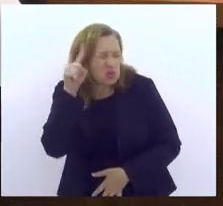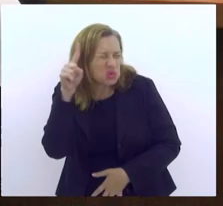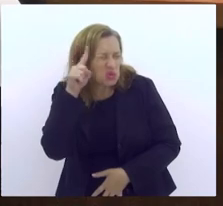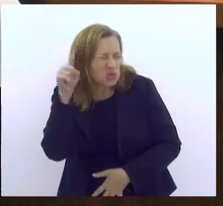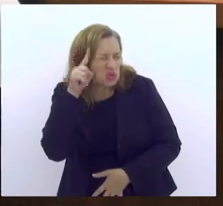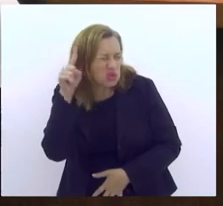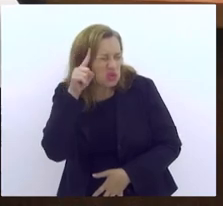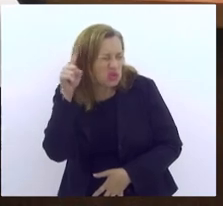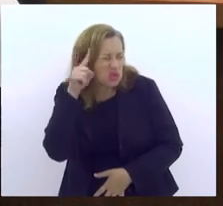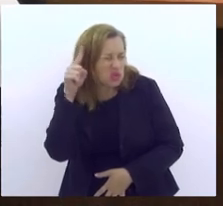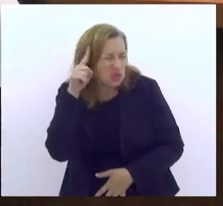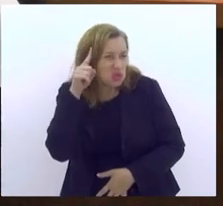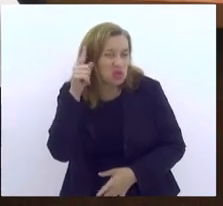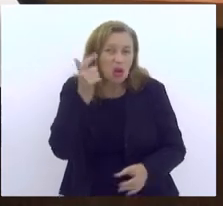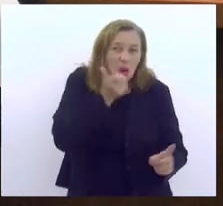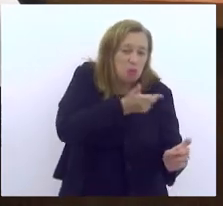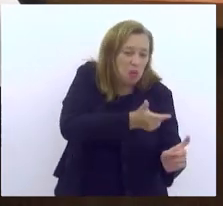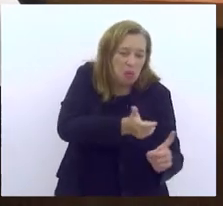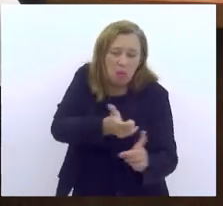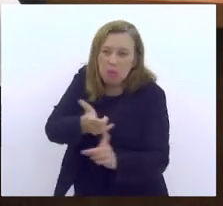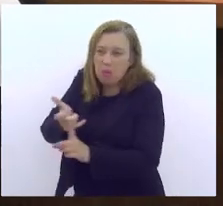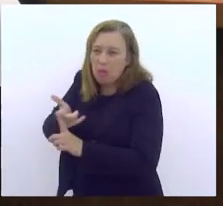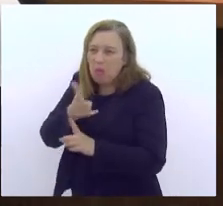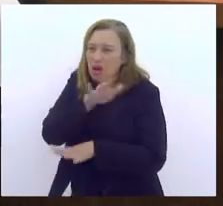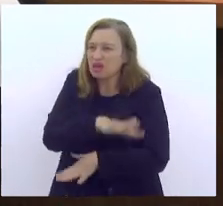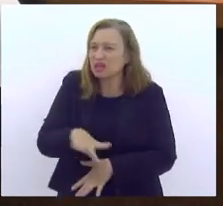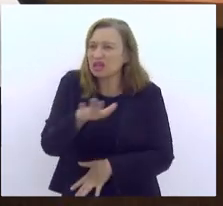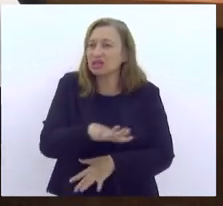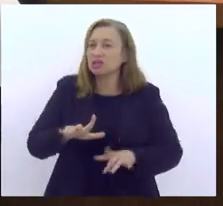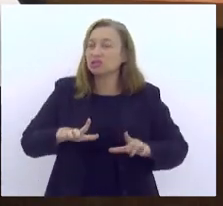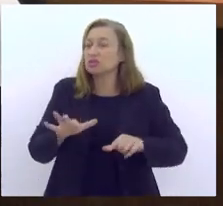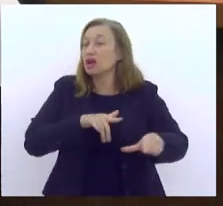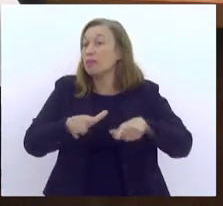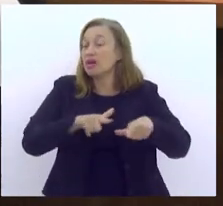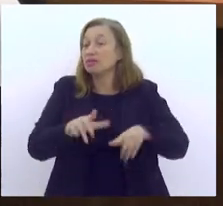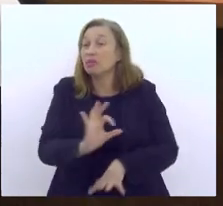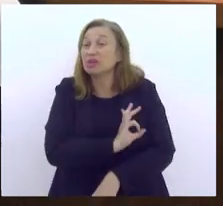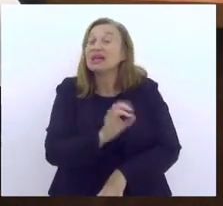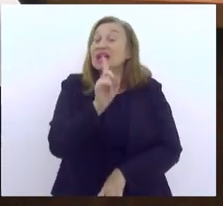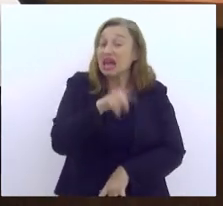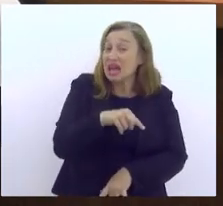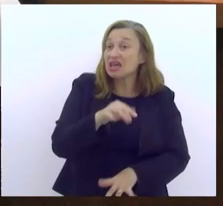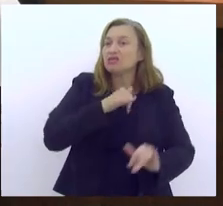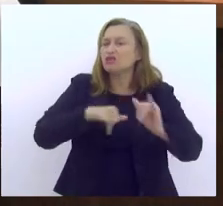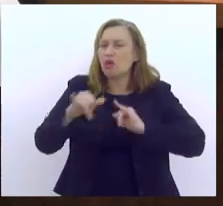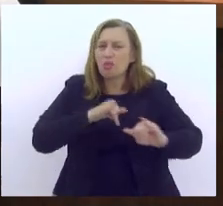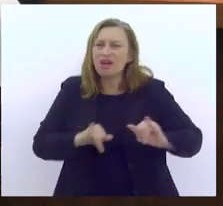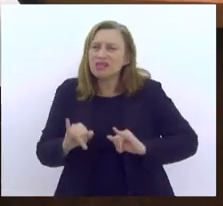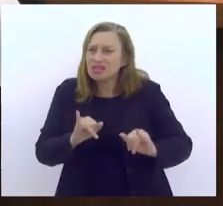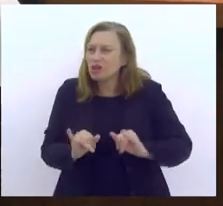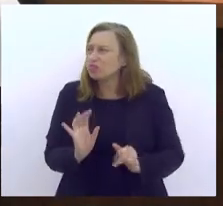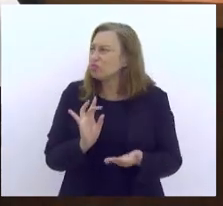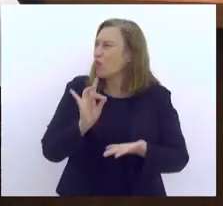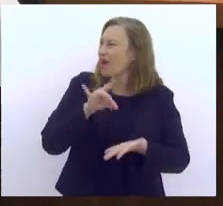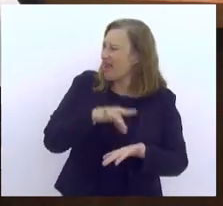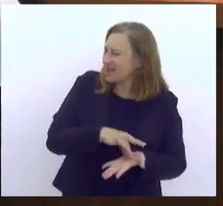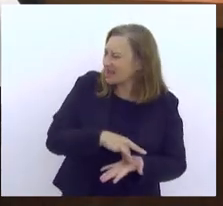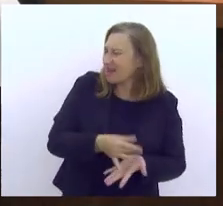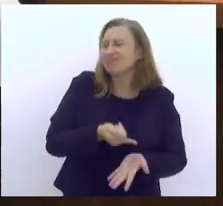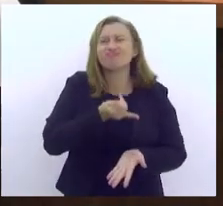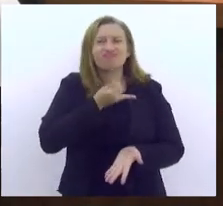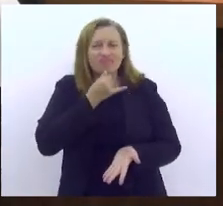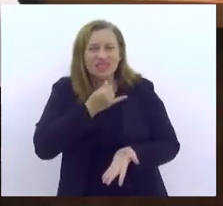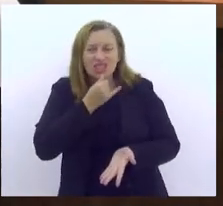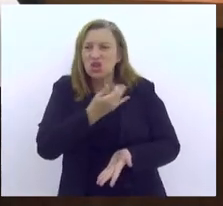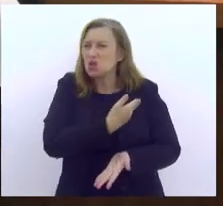de crianças baleadas em ações policiais. Esses são os dados frios de uma realidade que o